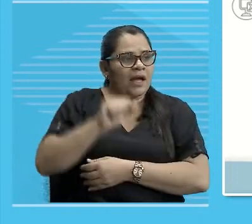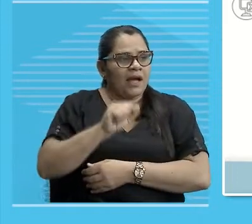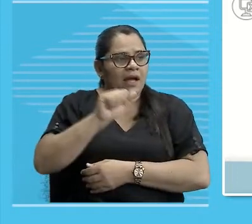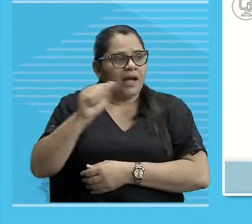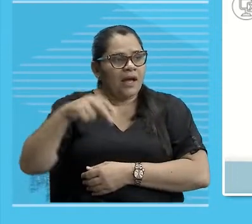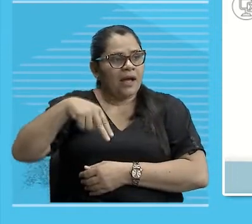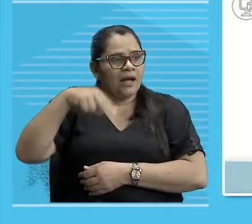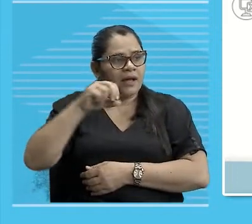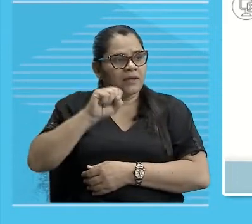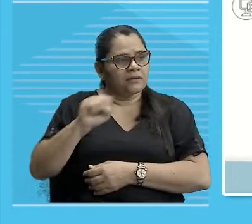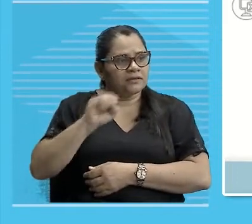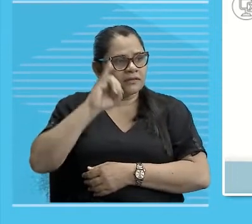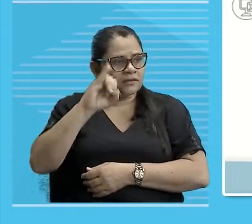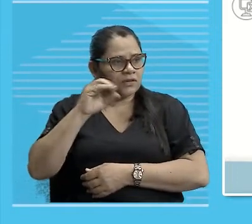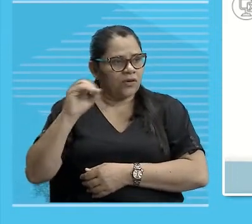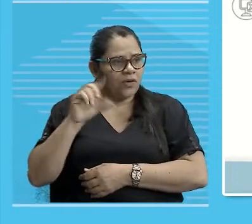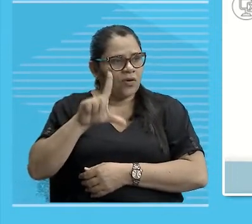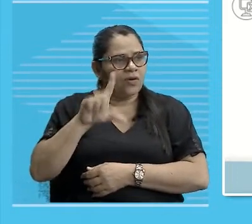e hipnóticos.